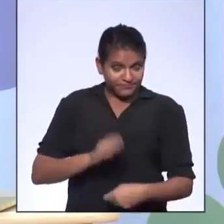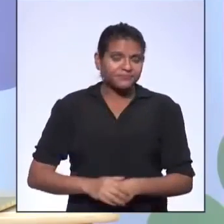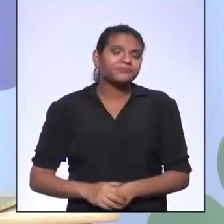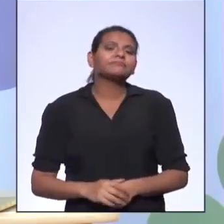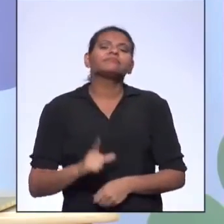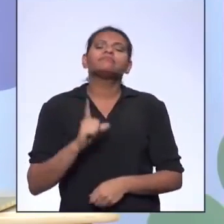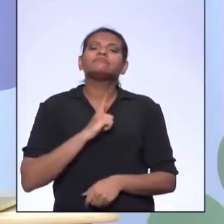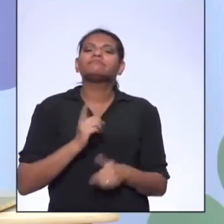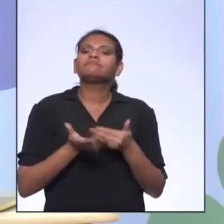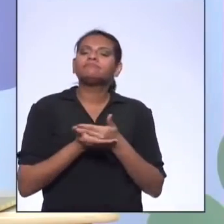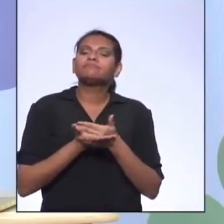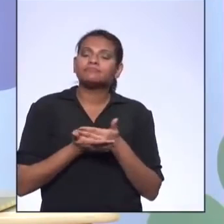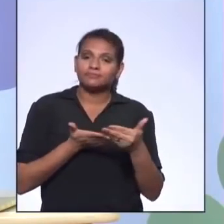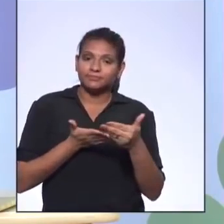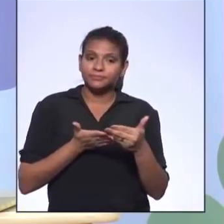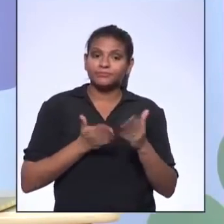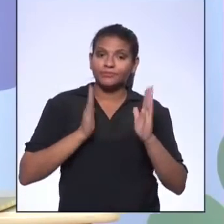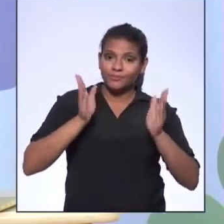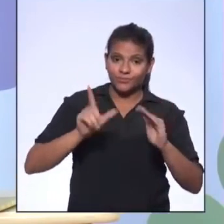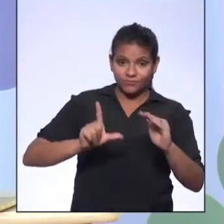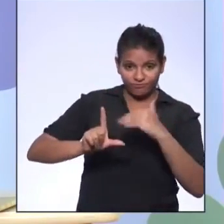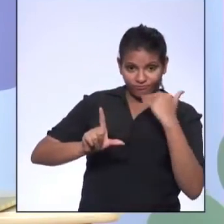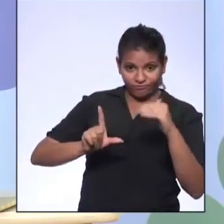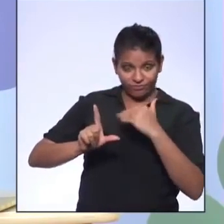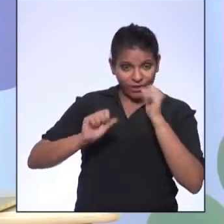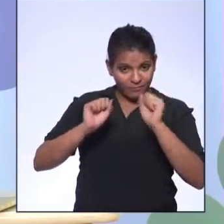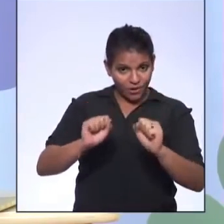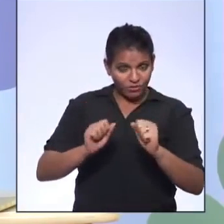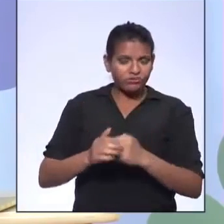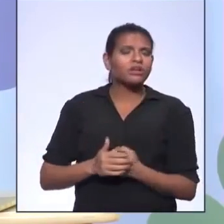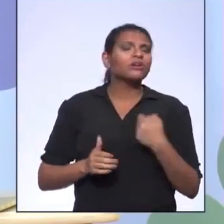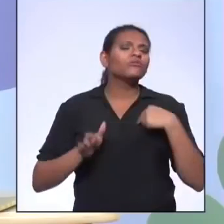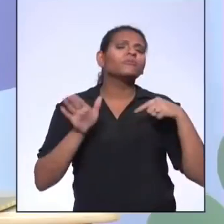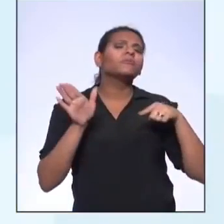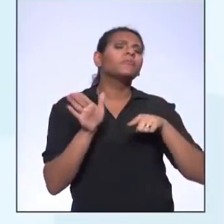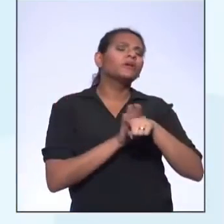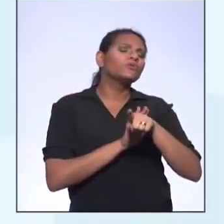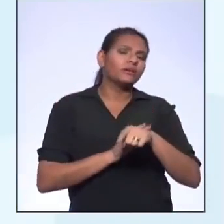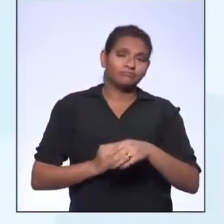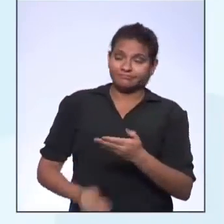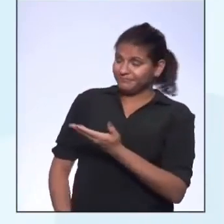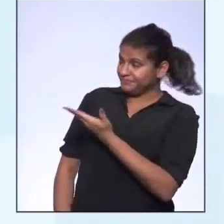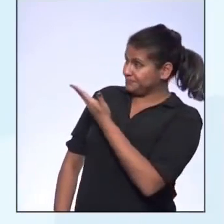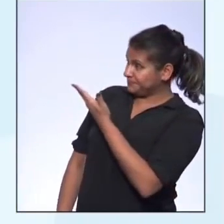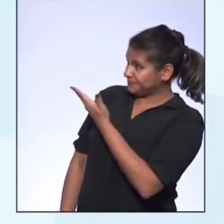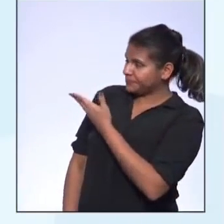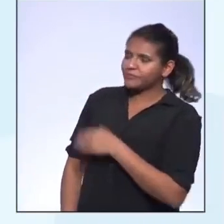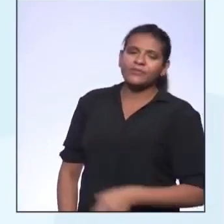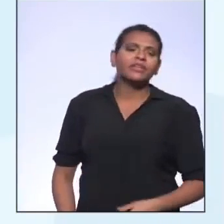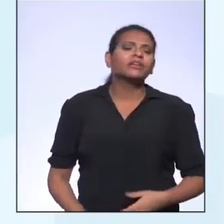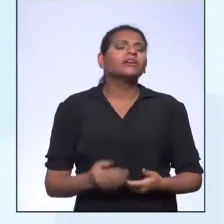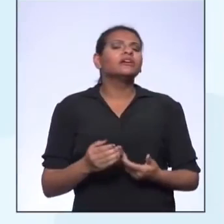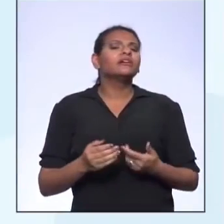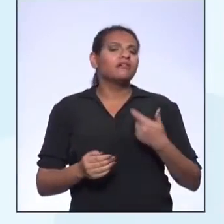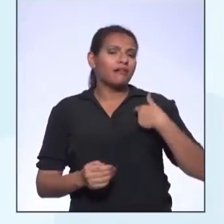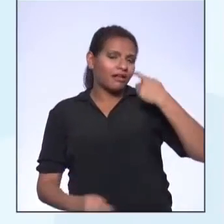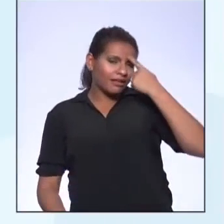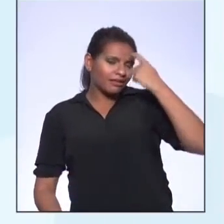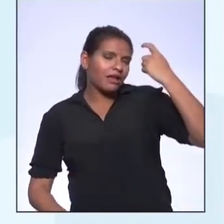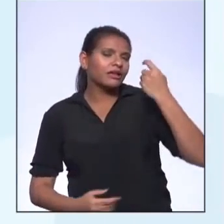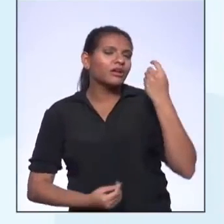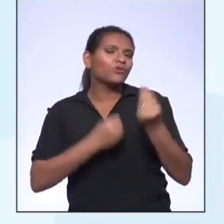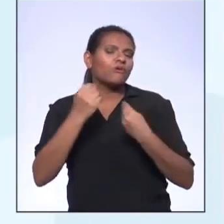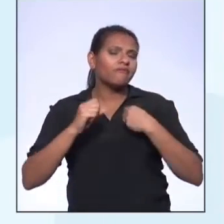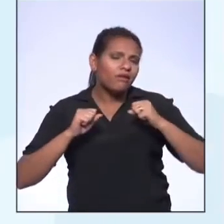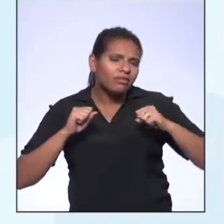já vamos, então, ao chat. Primeira pergunta. Como defender uma ideia?